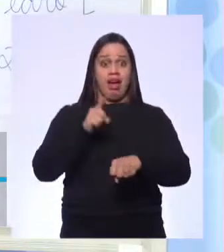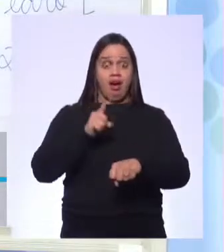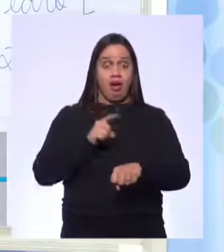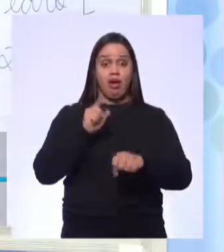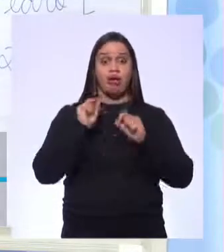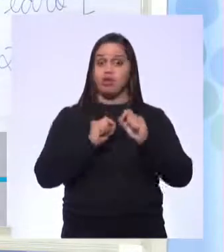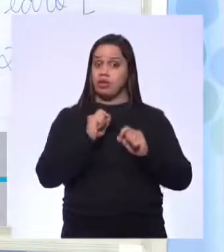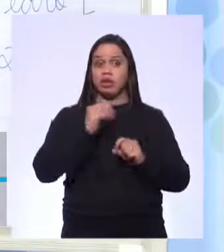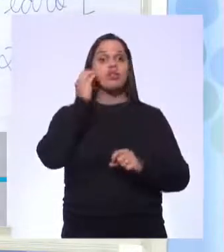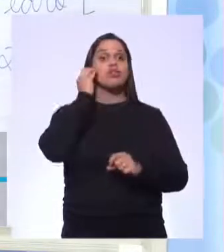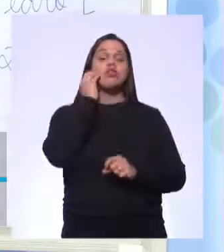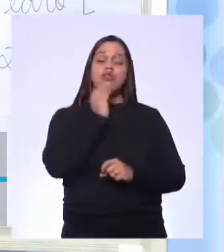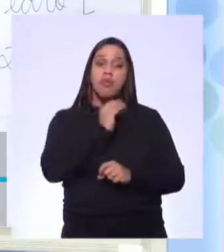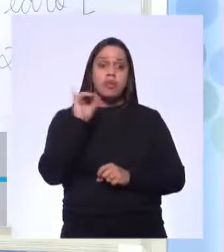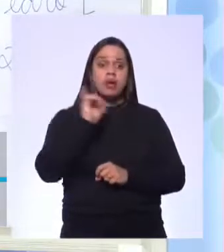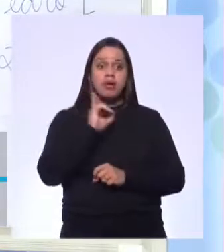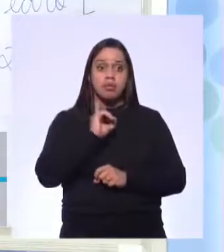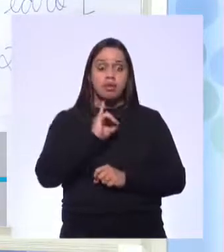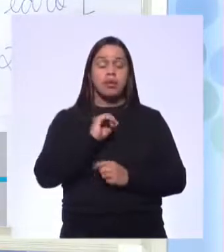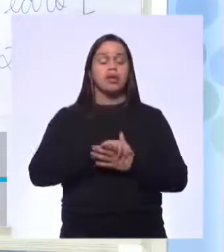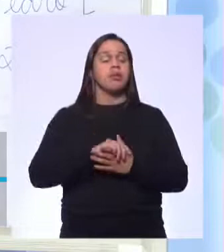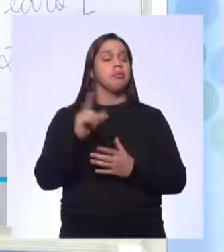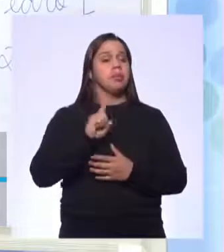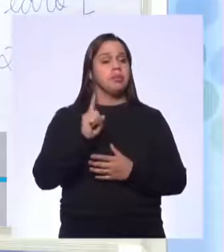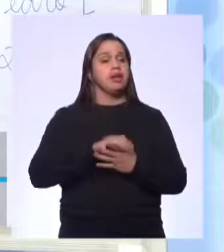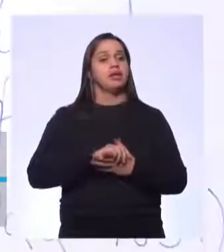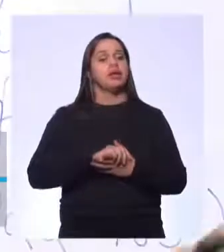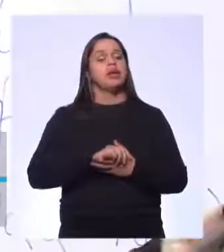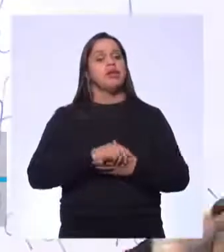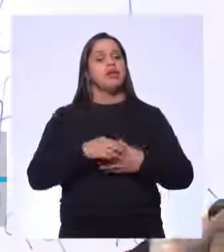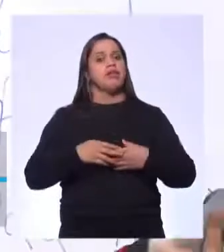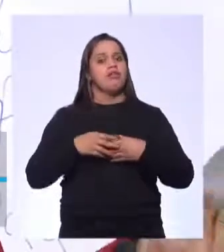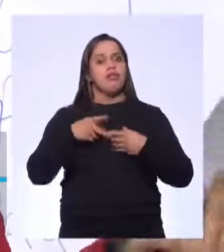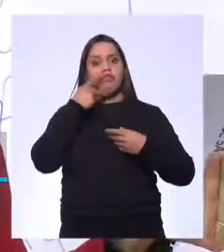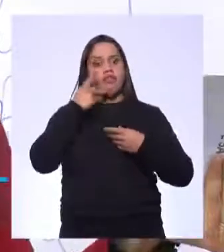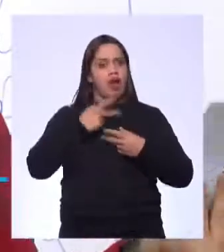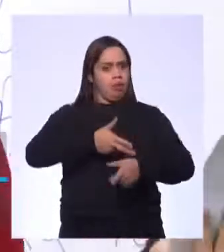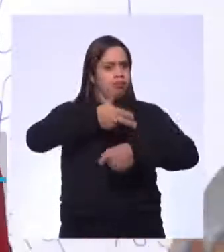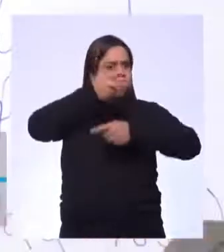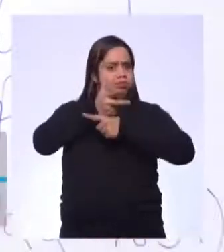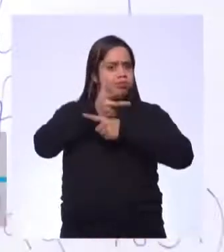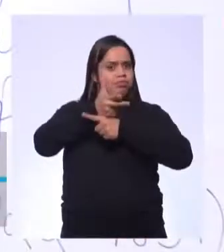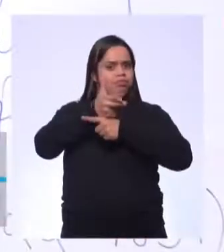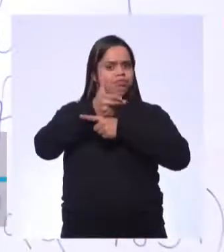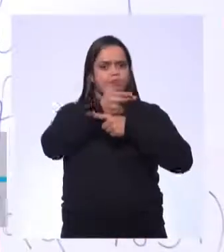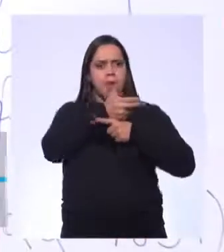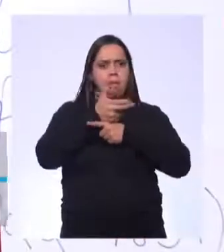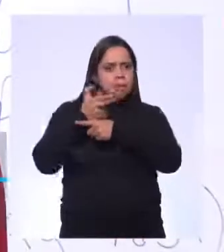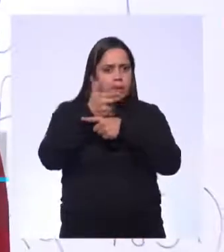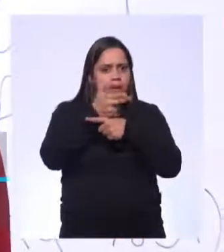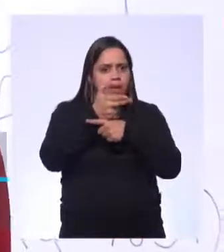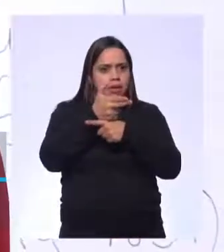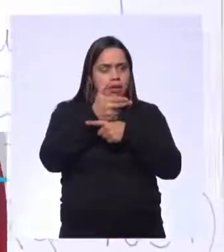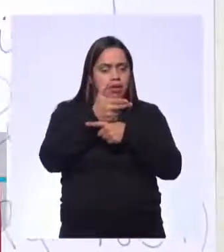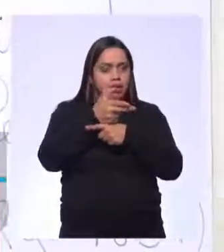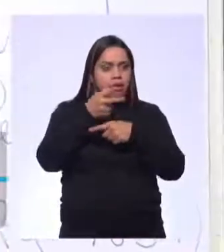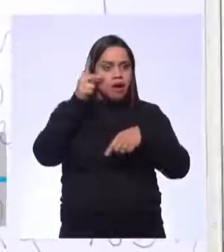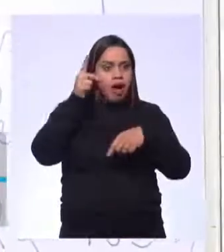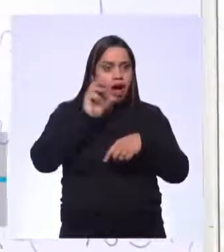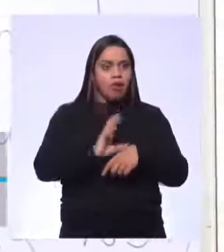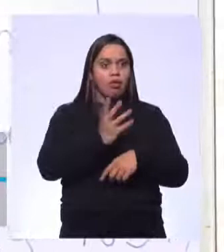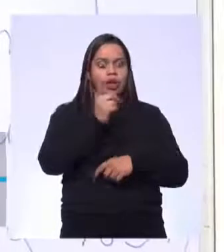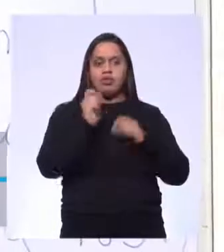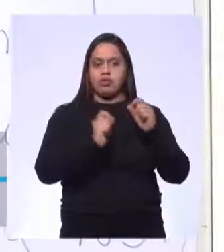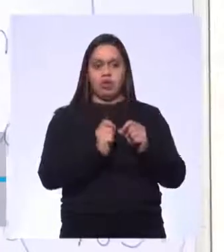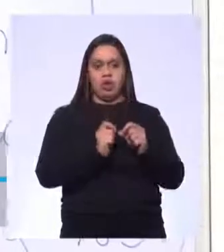lá cercar o prédio para acabar com aquela coisa de querer tirar poder do imperador, quando isso acontece, os